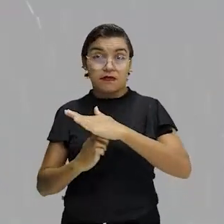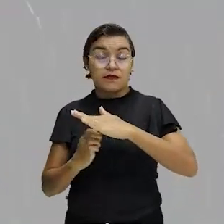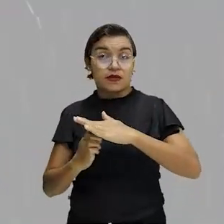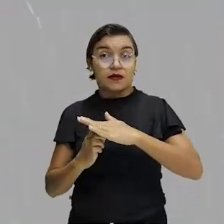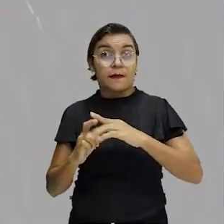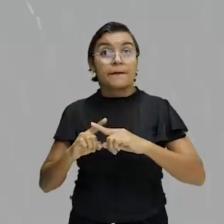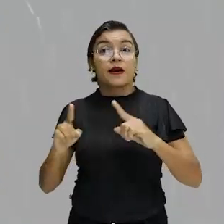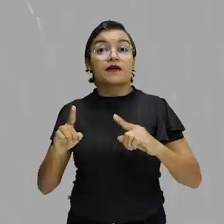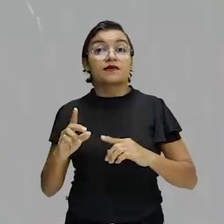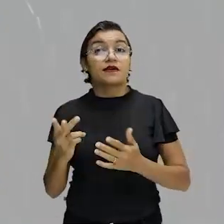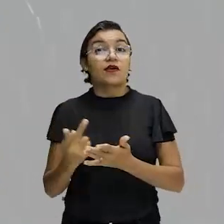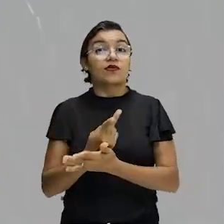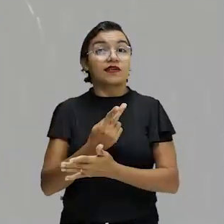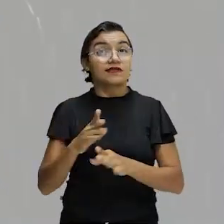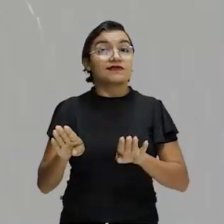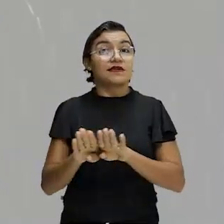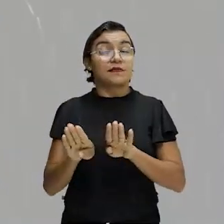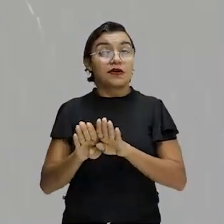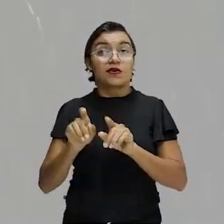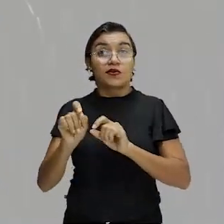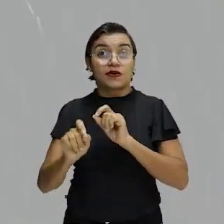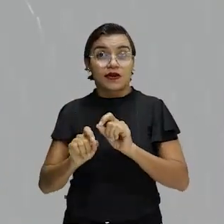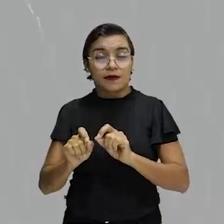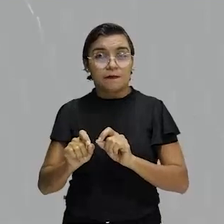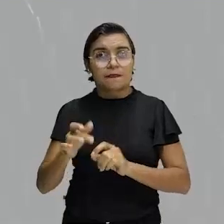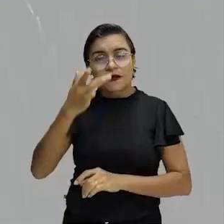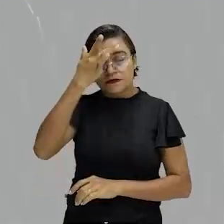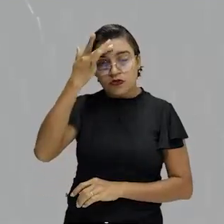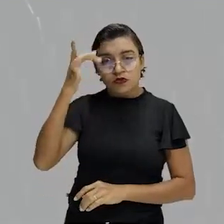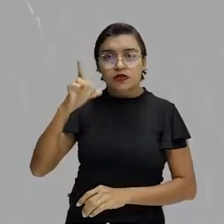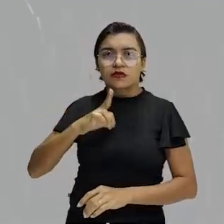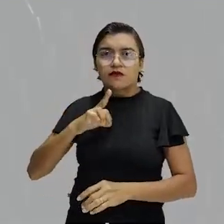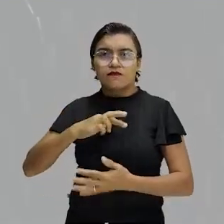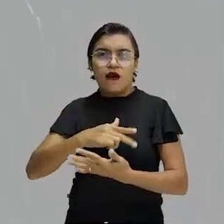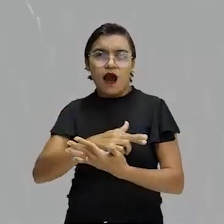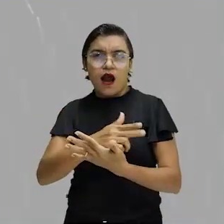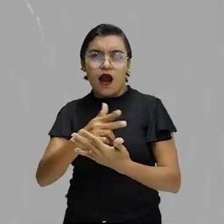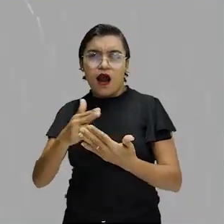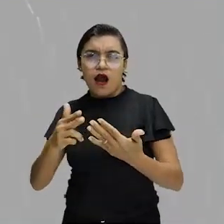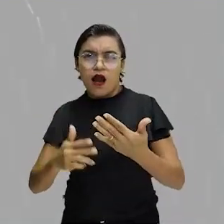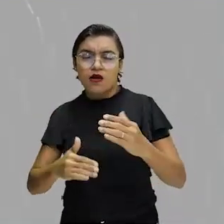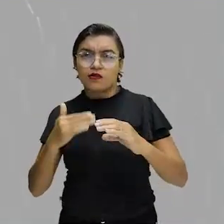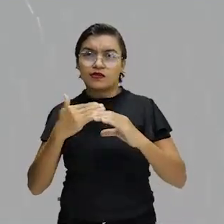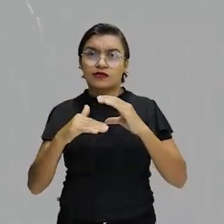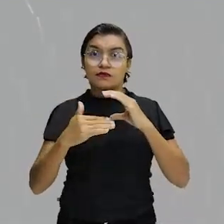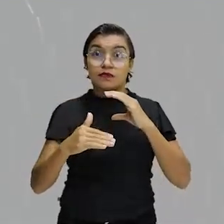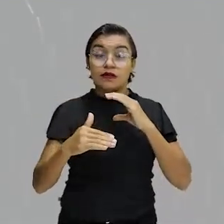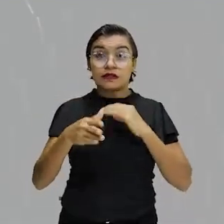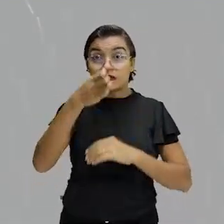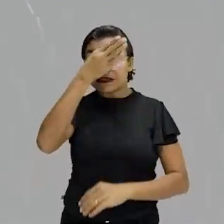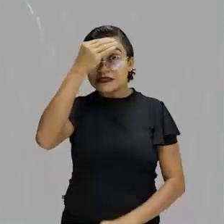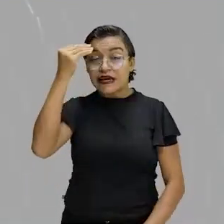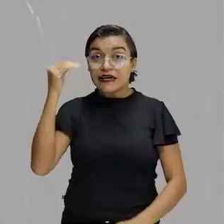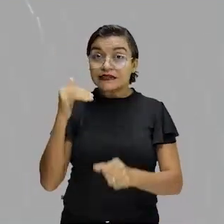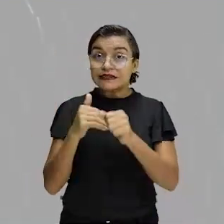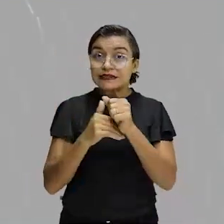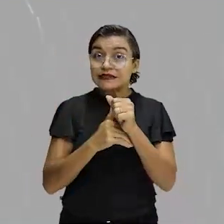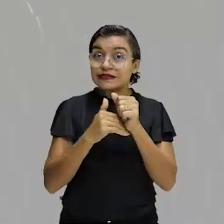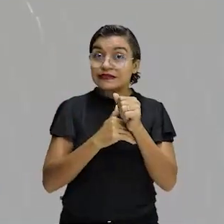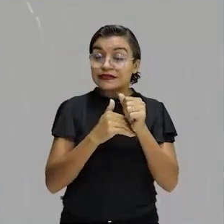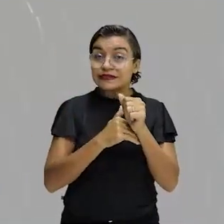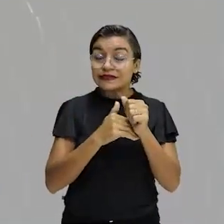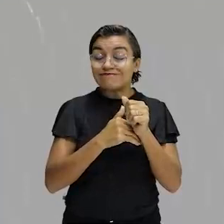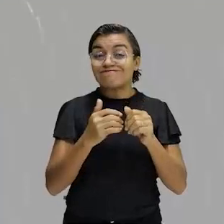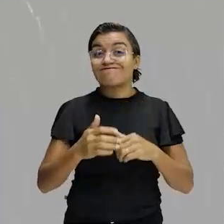algo muito interessante, que as pessoas têm tantos e-mails que elas acabam esquecendo a senha. Isso acontece muito com os nossos